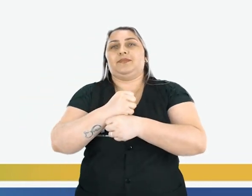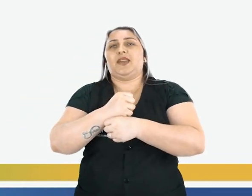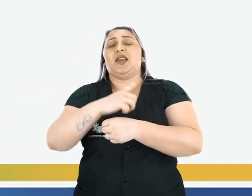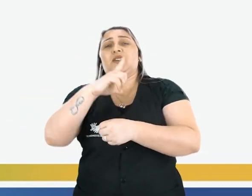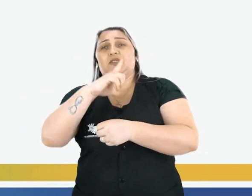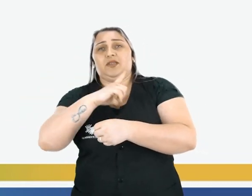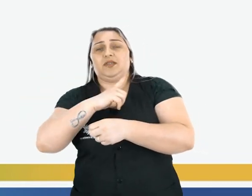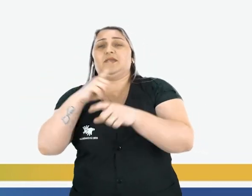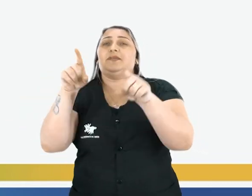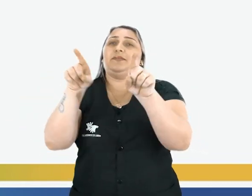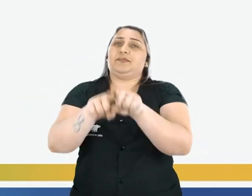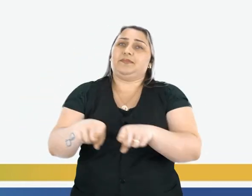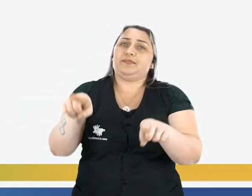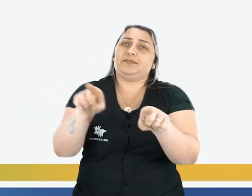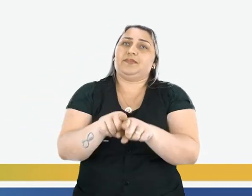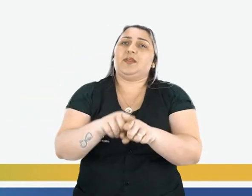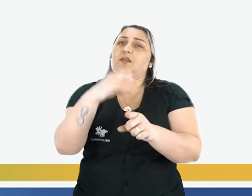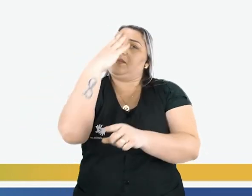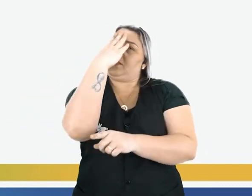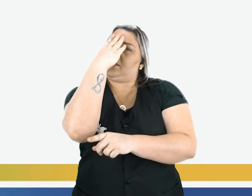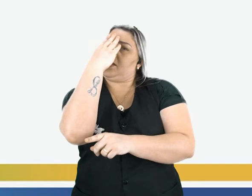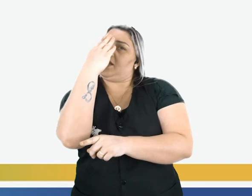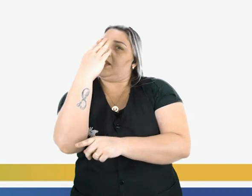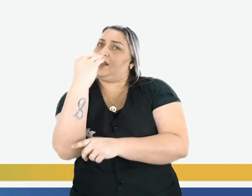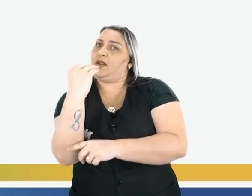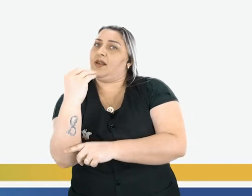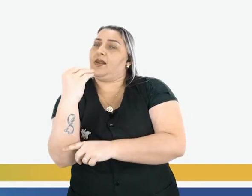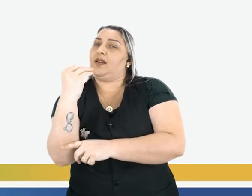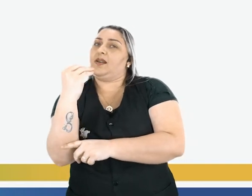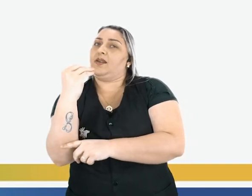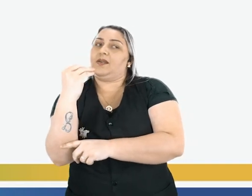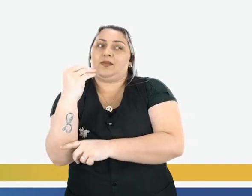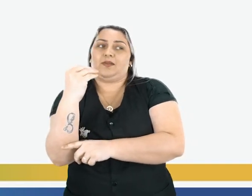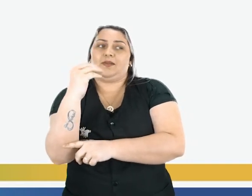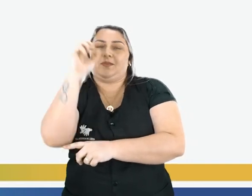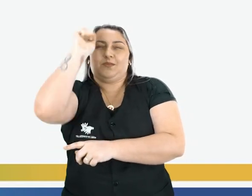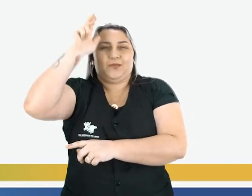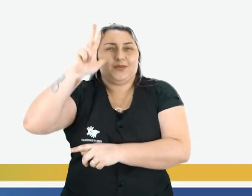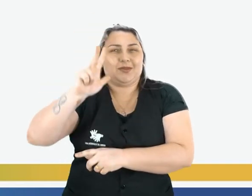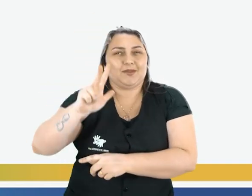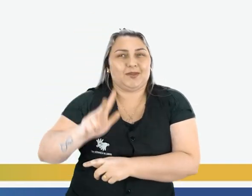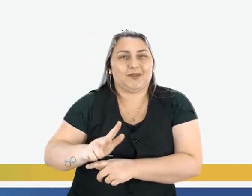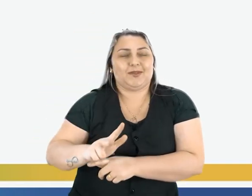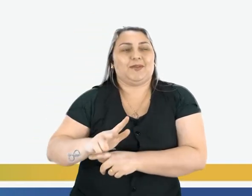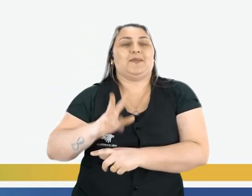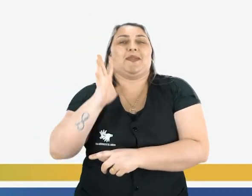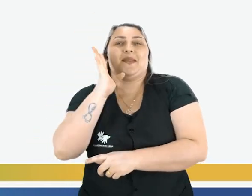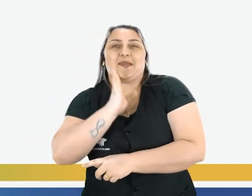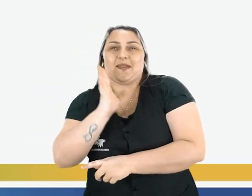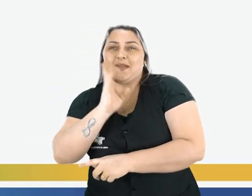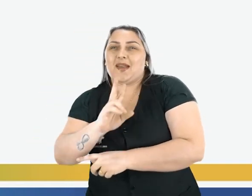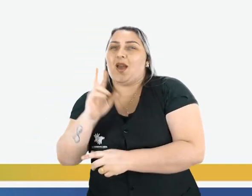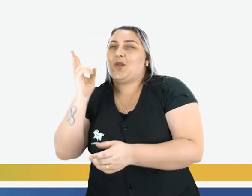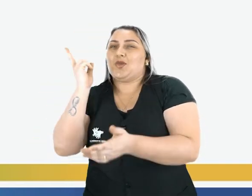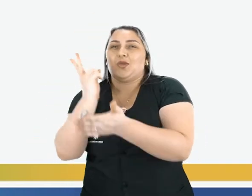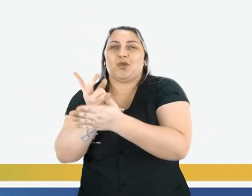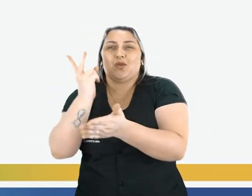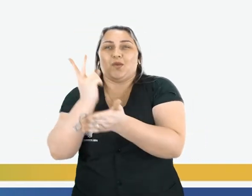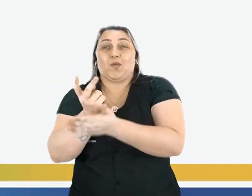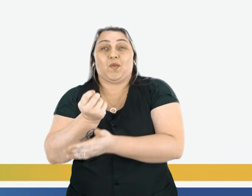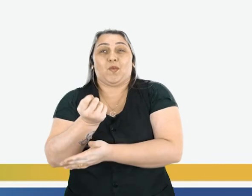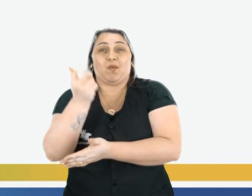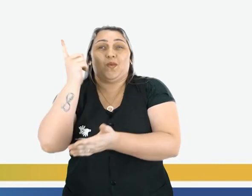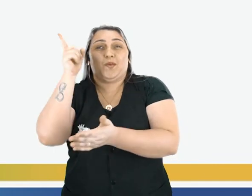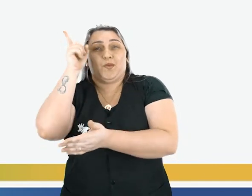Havia também uma raposa faceira e engraçadinha que passava quase todos os